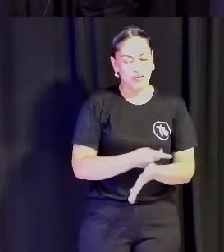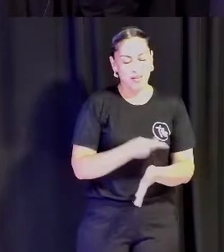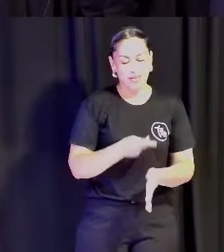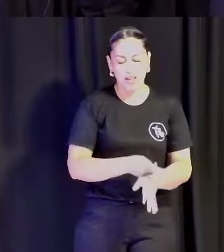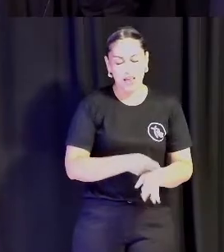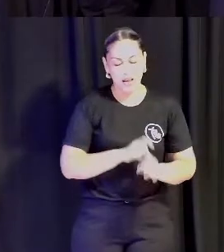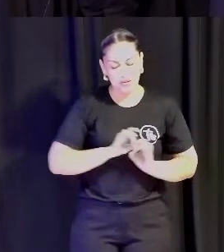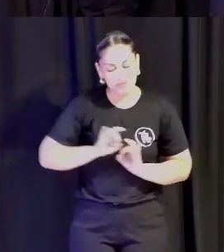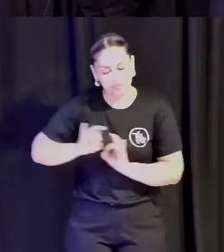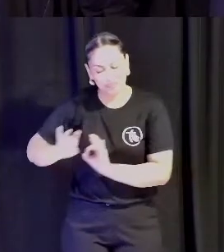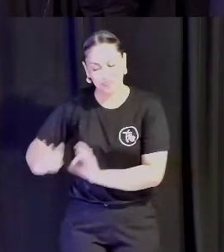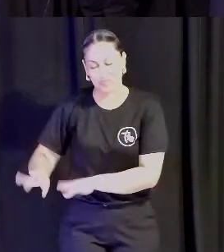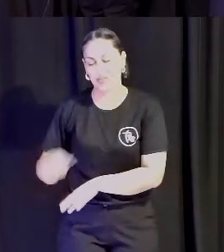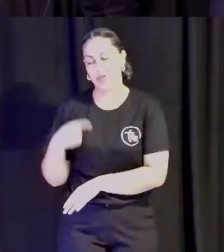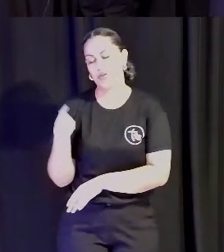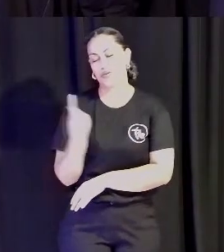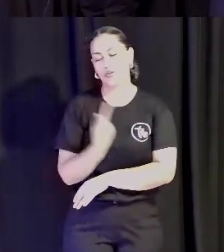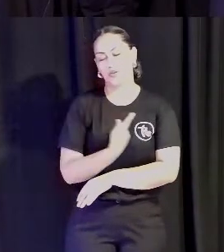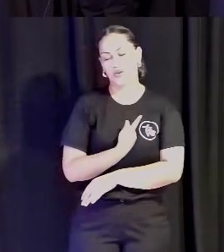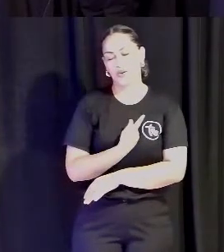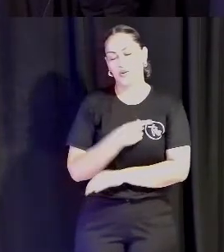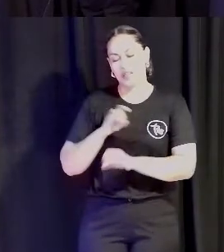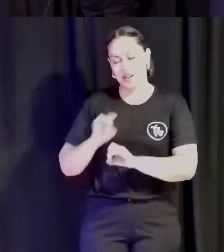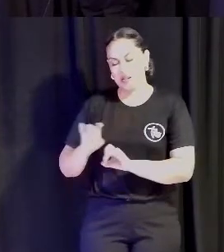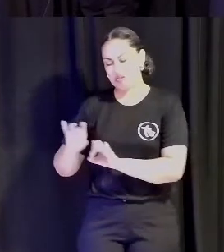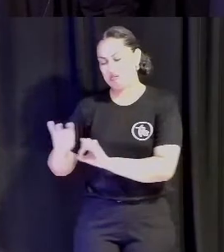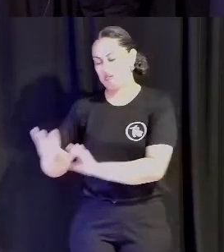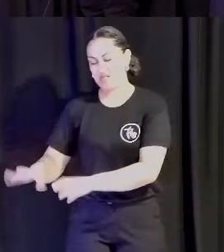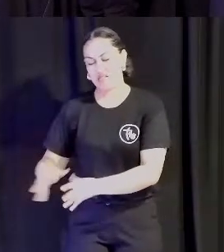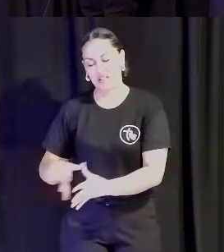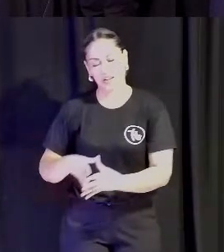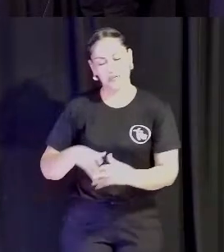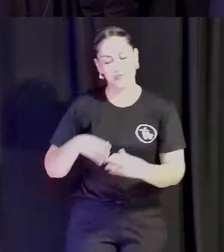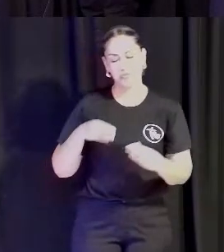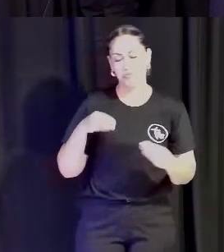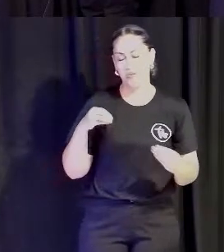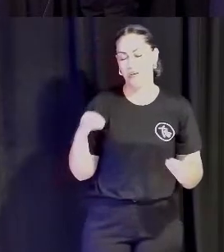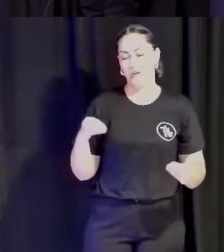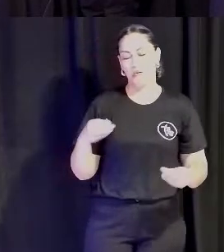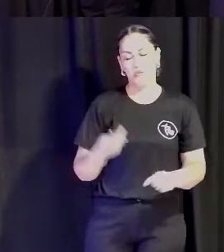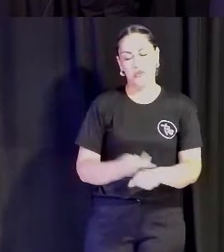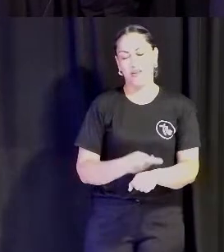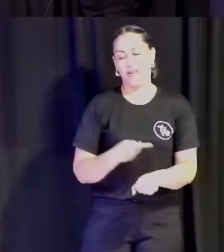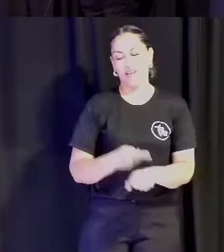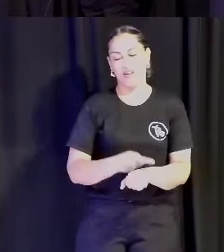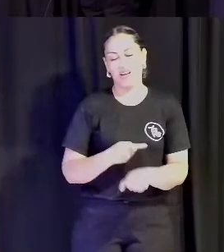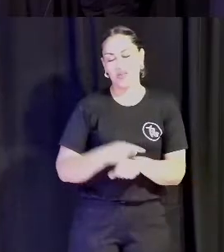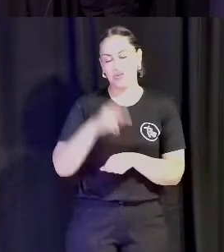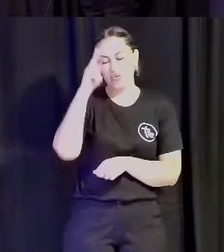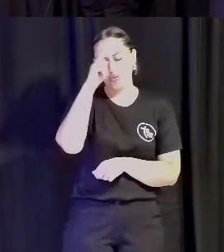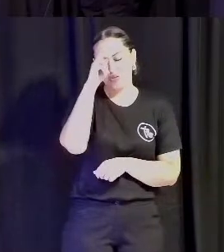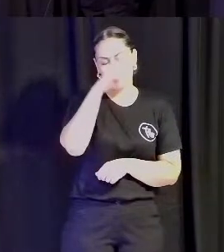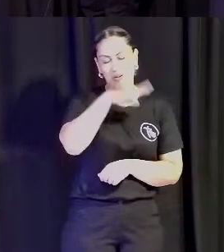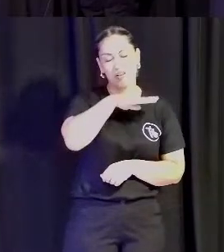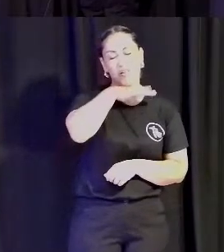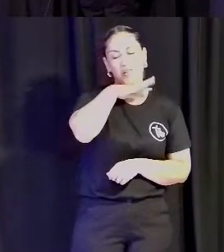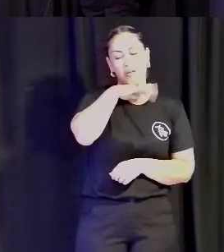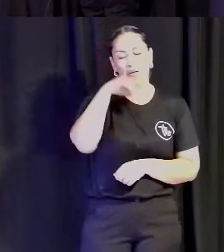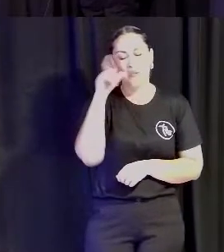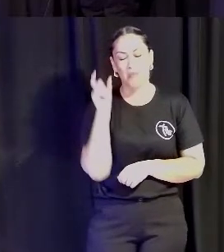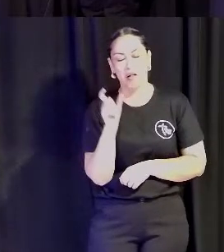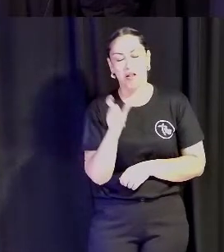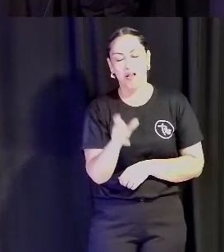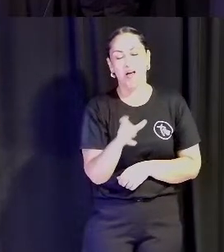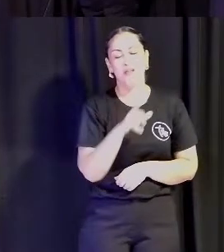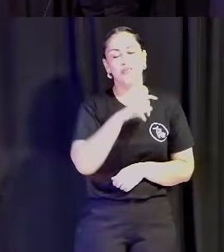nós, retira da nossa alma as histórias ruins, as palavras